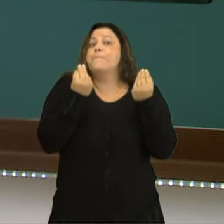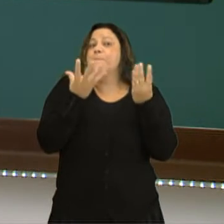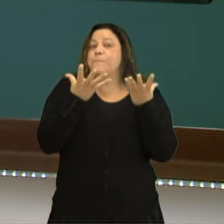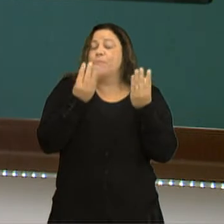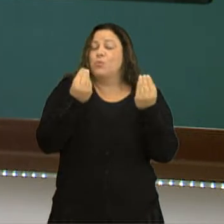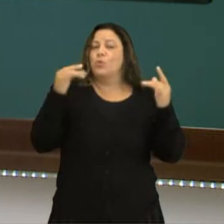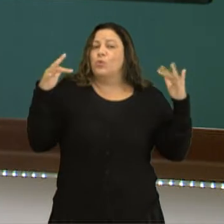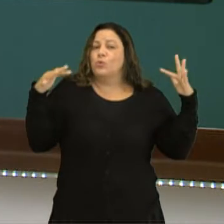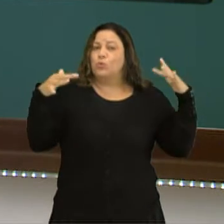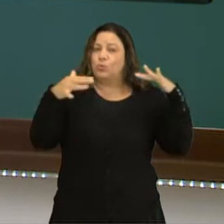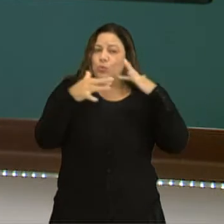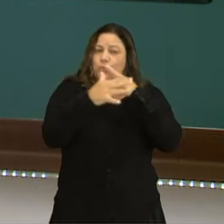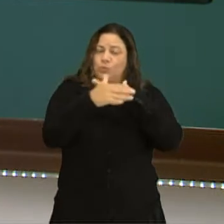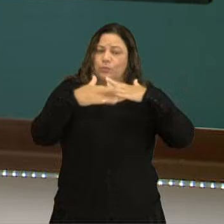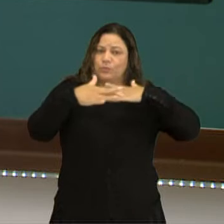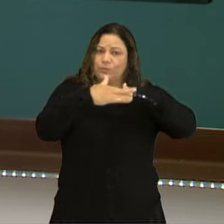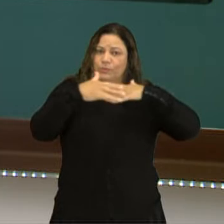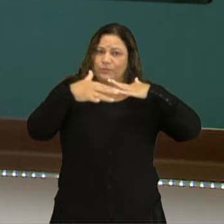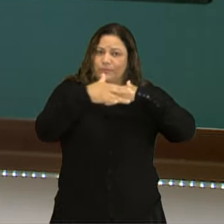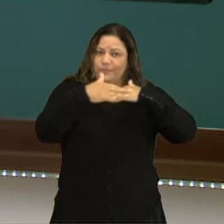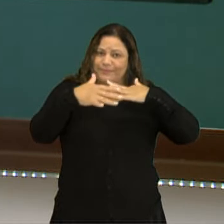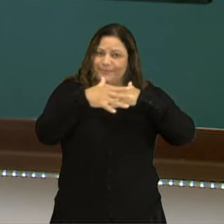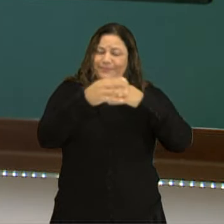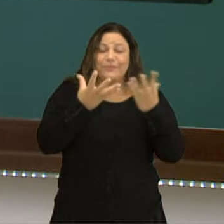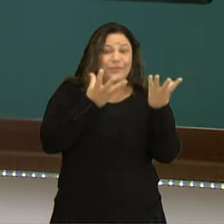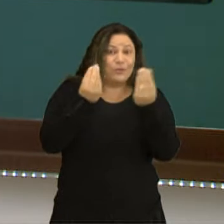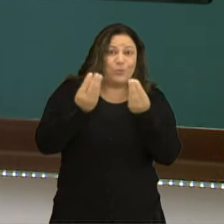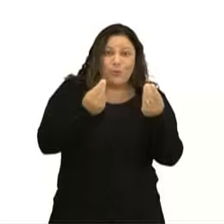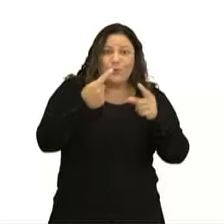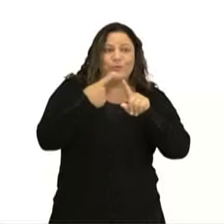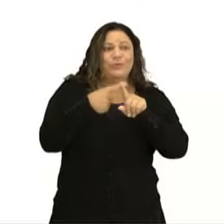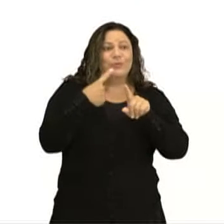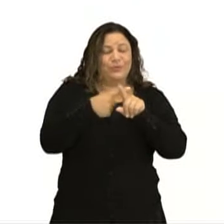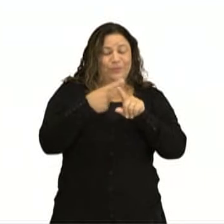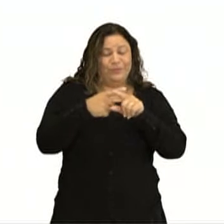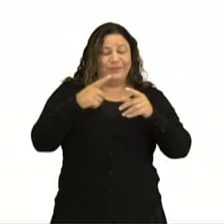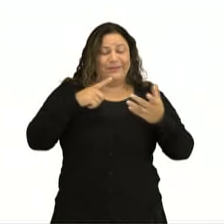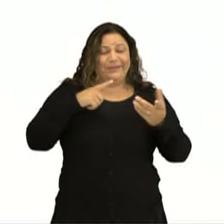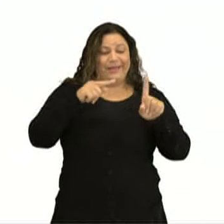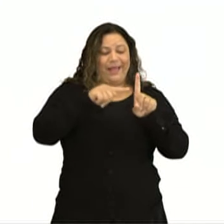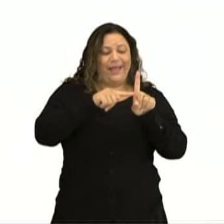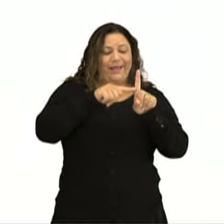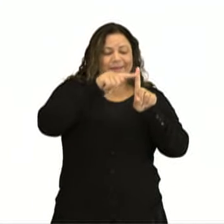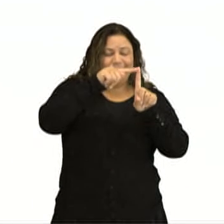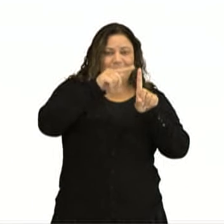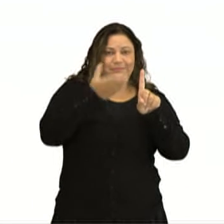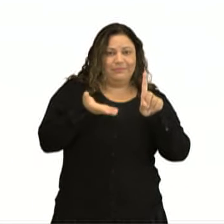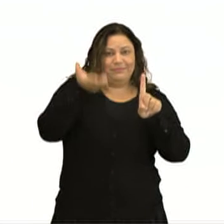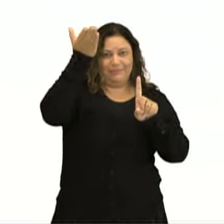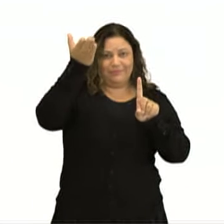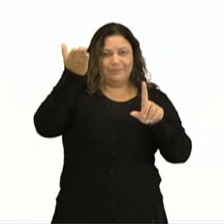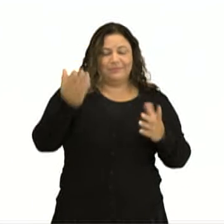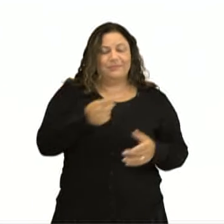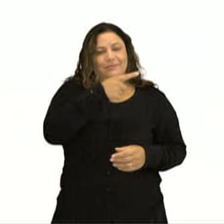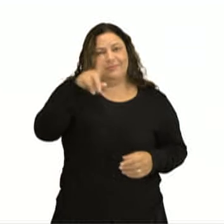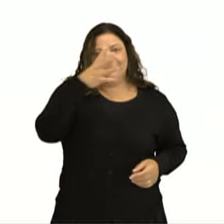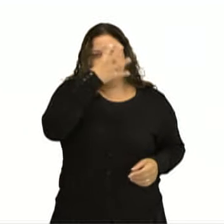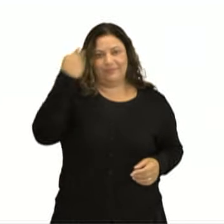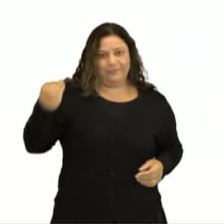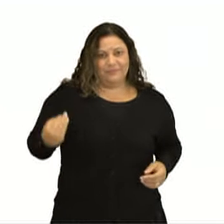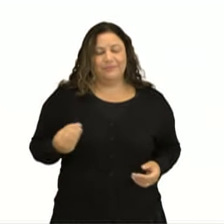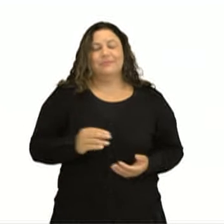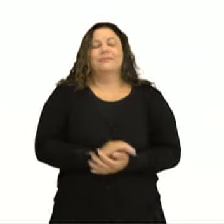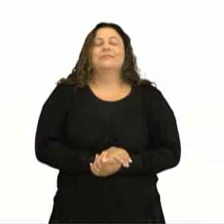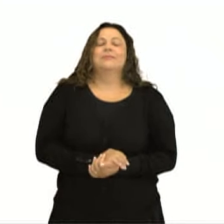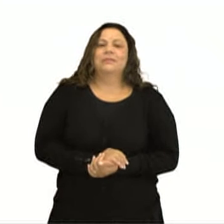muita energia interna, sacou? Porque, cara, eu tenho uma temperatura elevada. Beleza? Não esqueça disso.